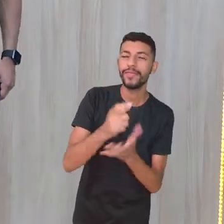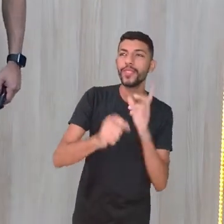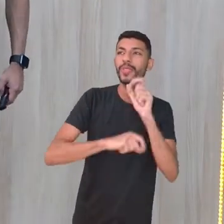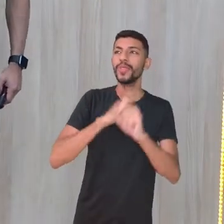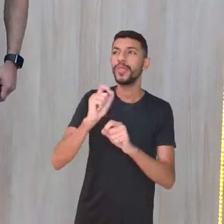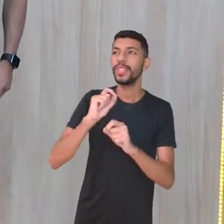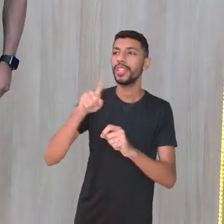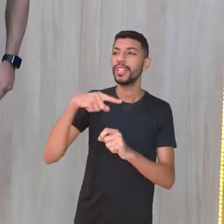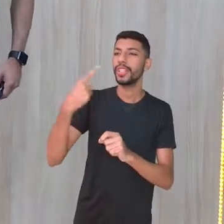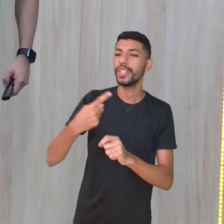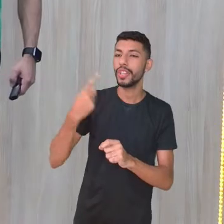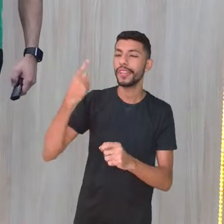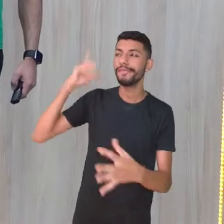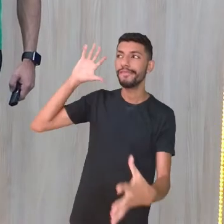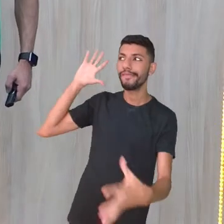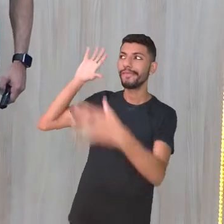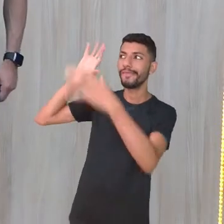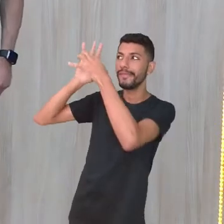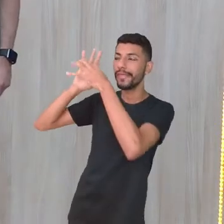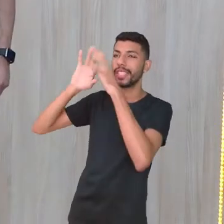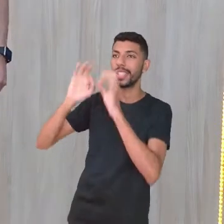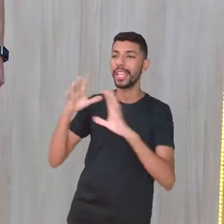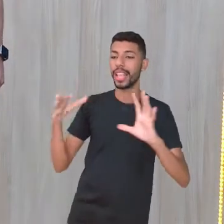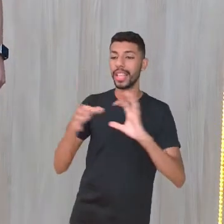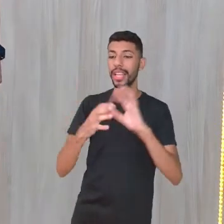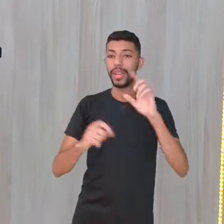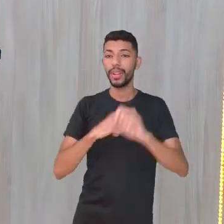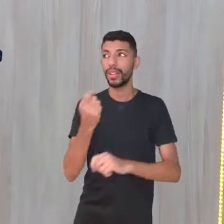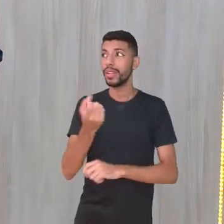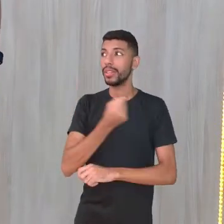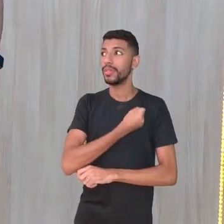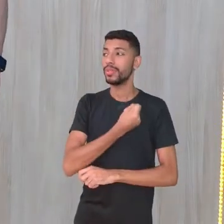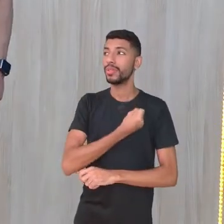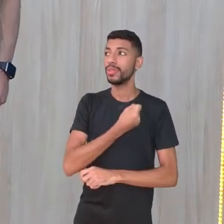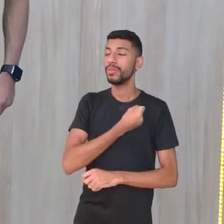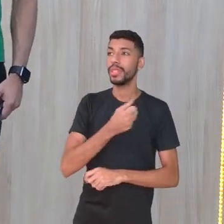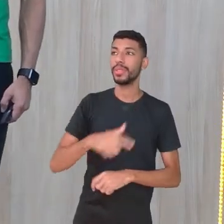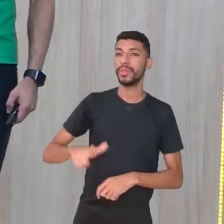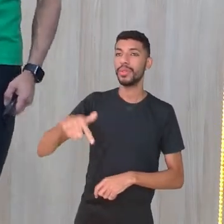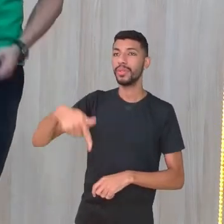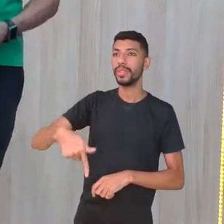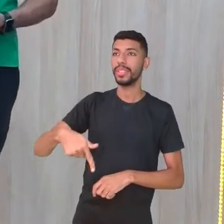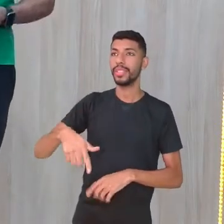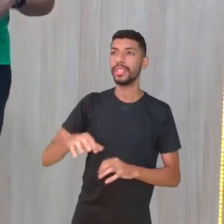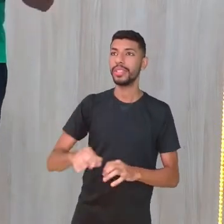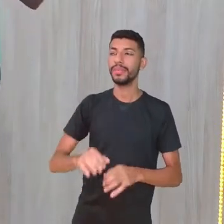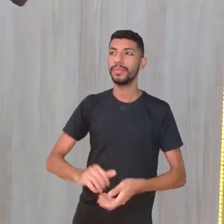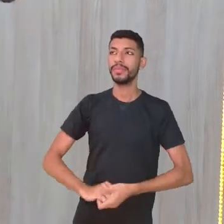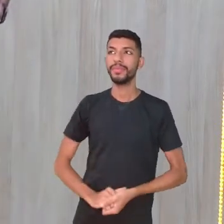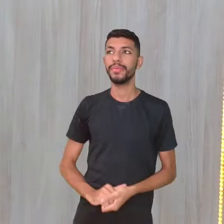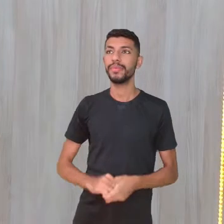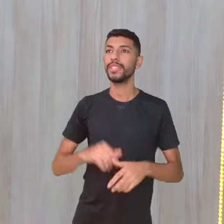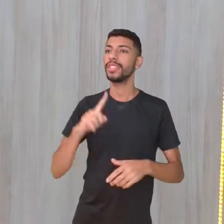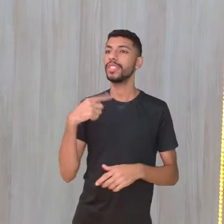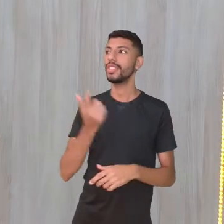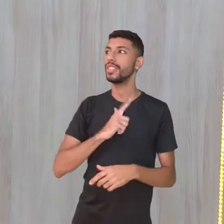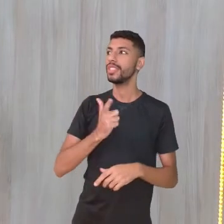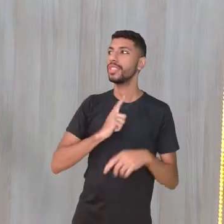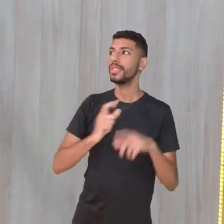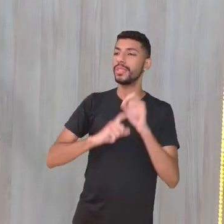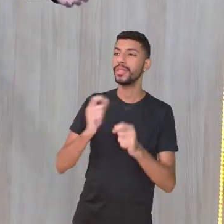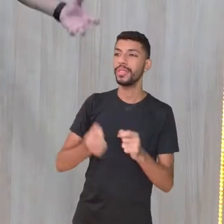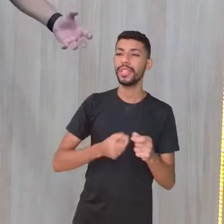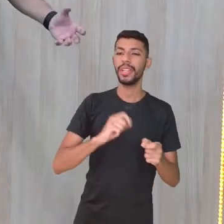estávamos vivenciando aí em relação aos números racionais. A gente vem de uma sequência aí de operações com